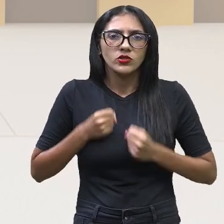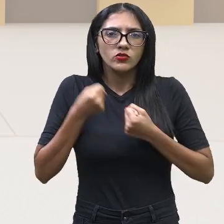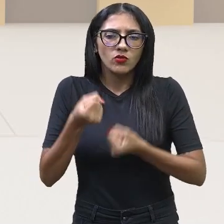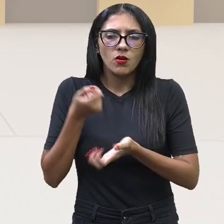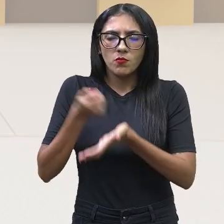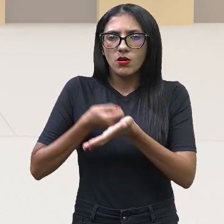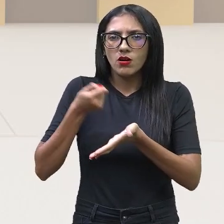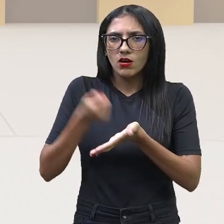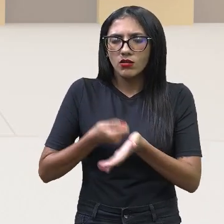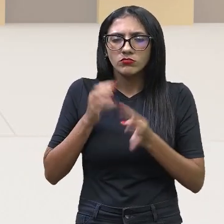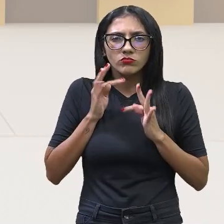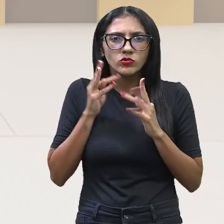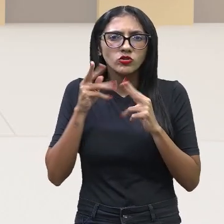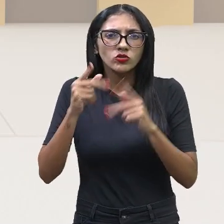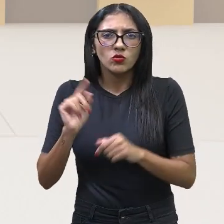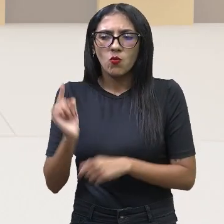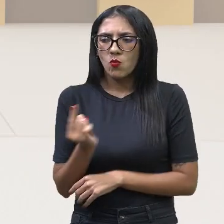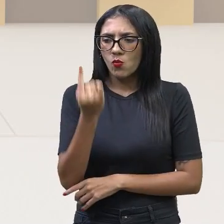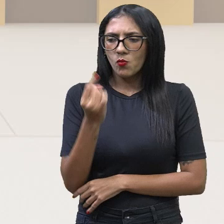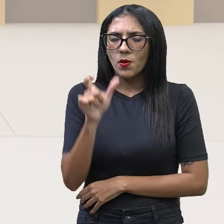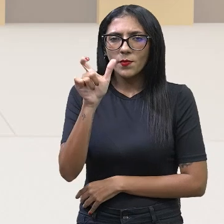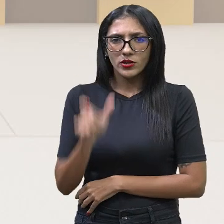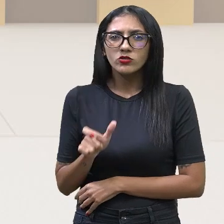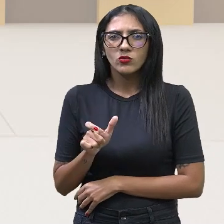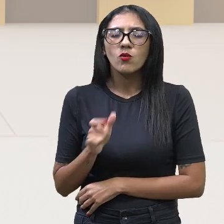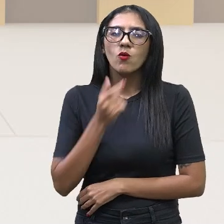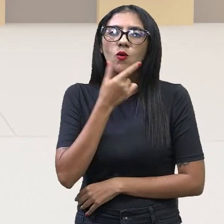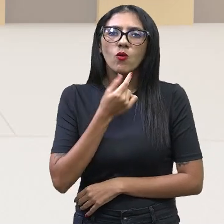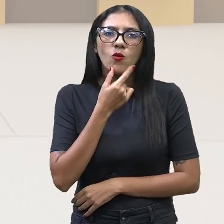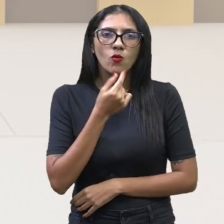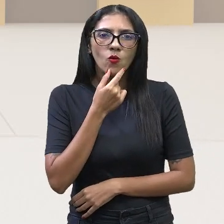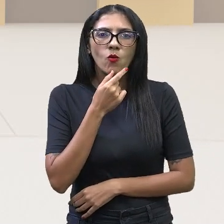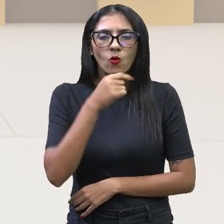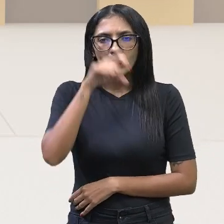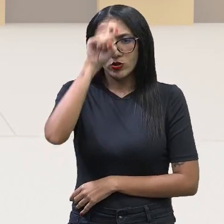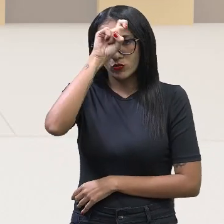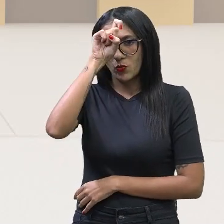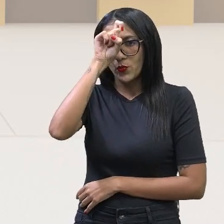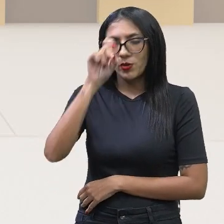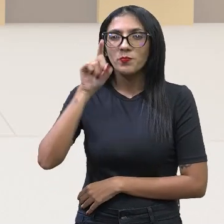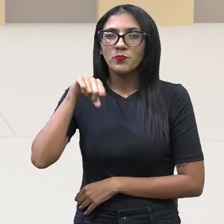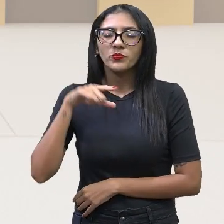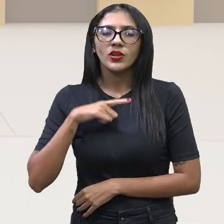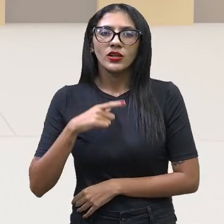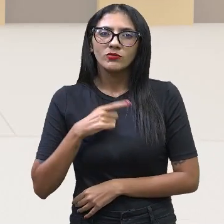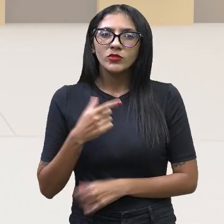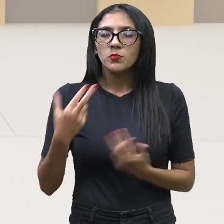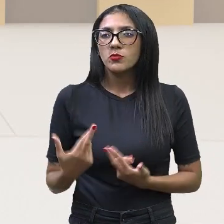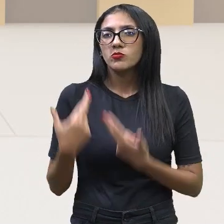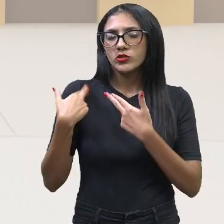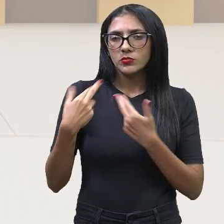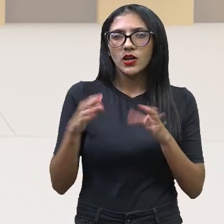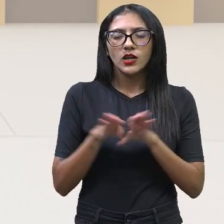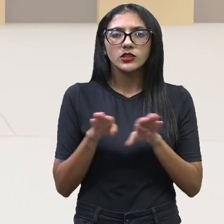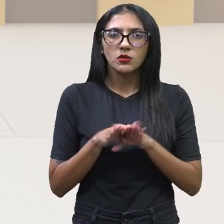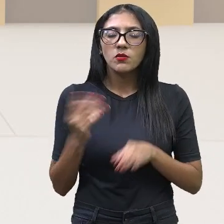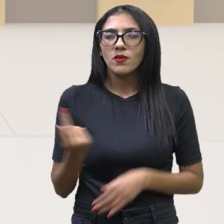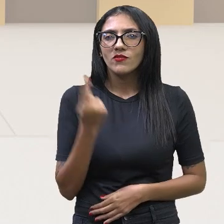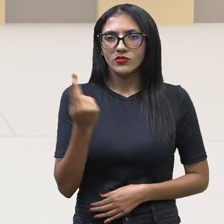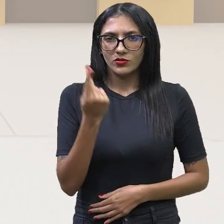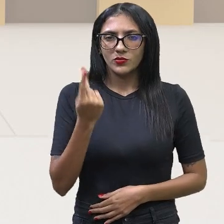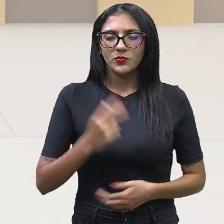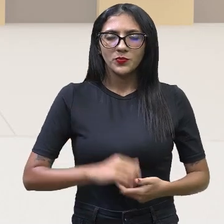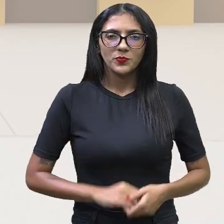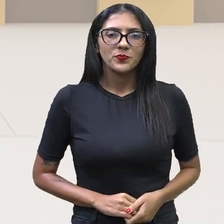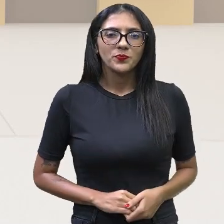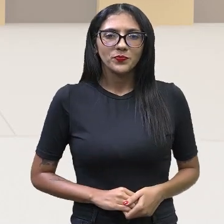tantos representadas por um na pessoa de Zumbi dos Palmares tem muito mais sentido para a comunidade negra. Não se limite às